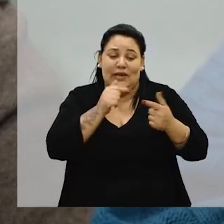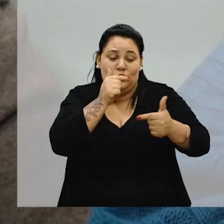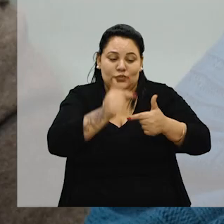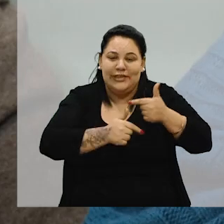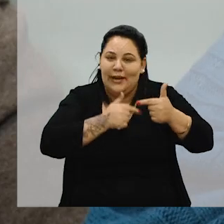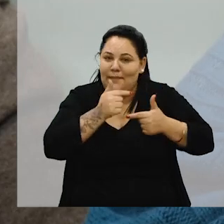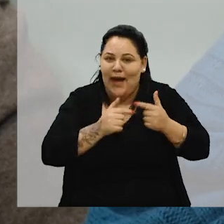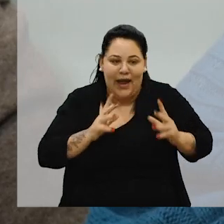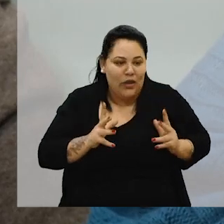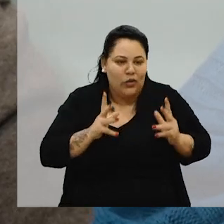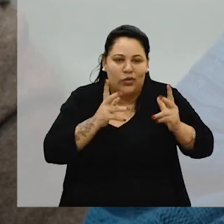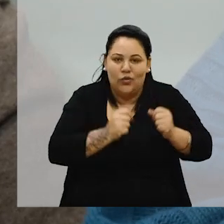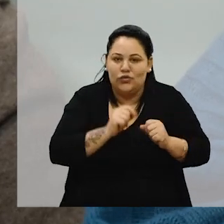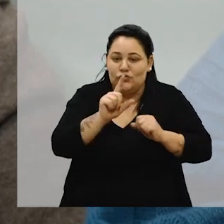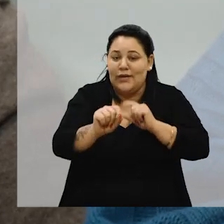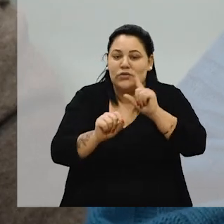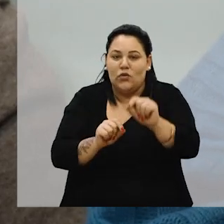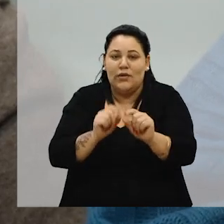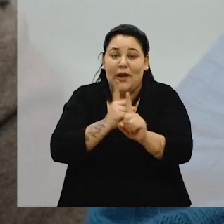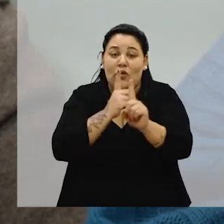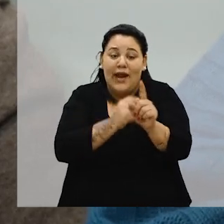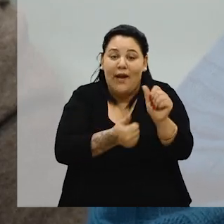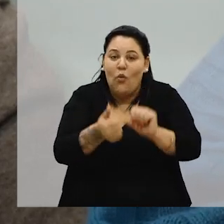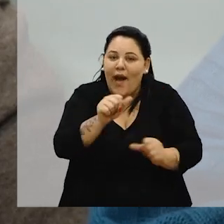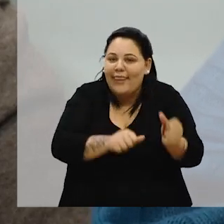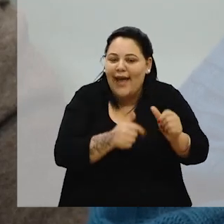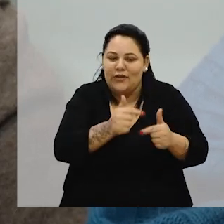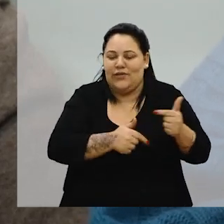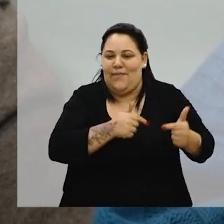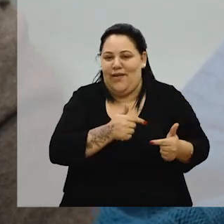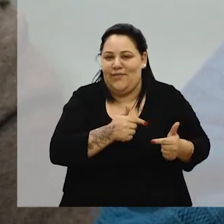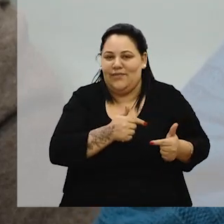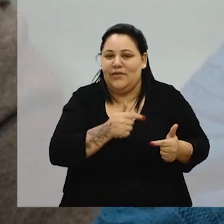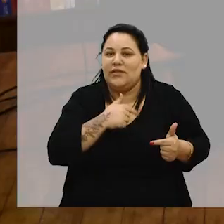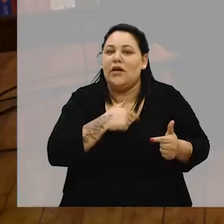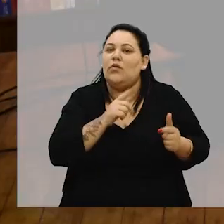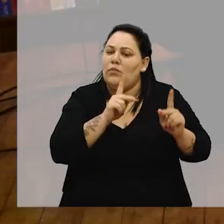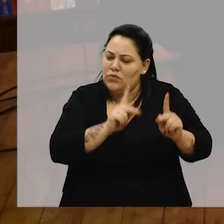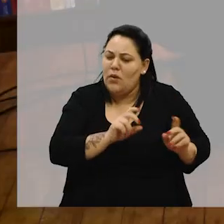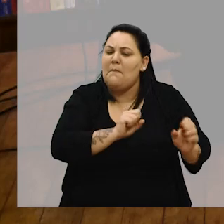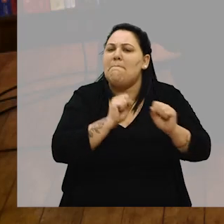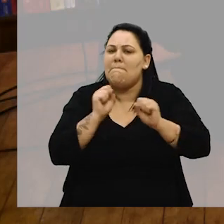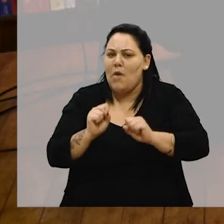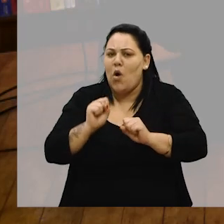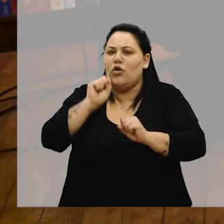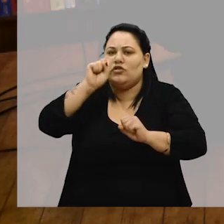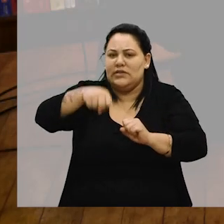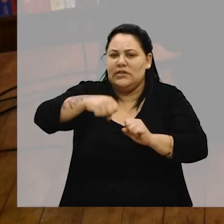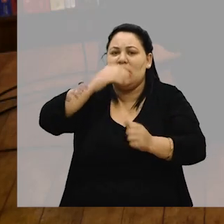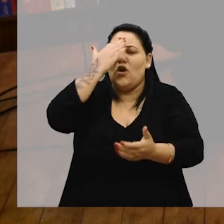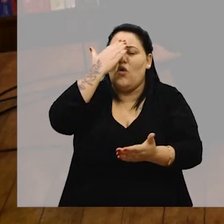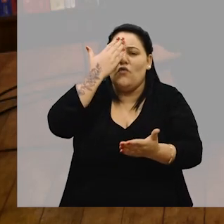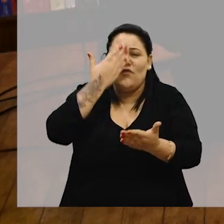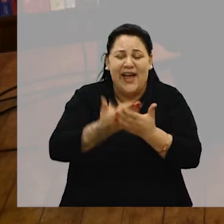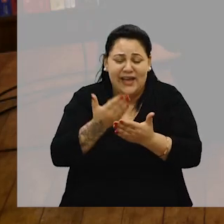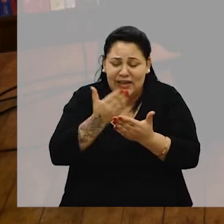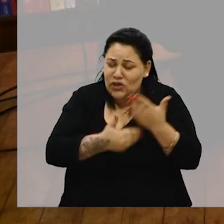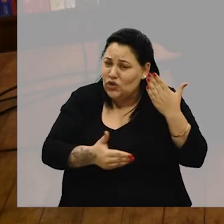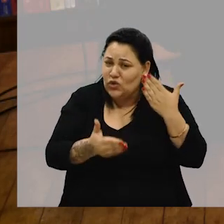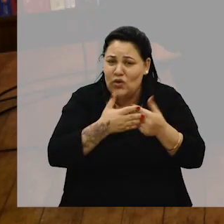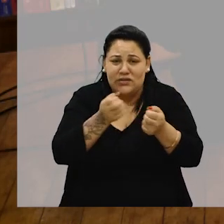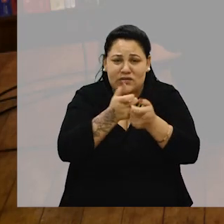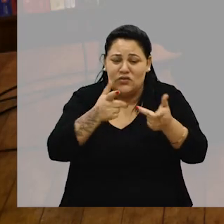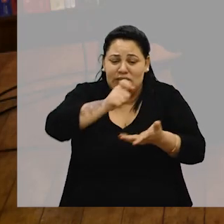porque são o trabalho por trás de uma escolha por qualidade, né? Então, as pessoas podem confiar que aquilo que